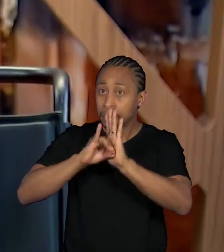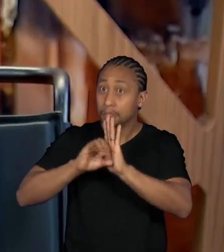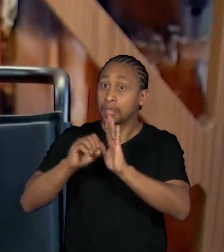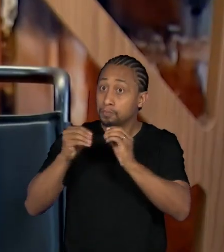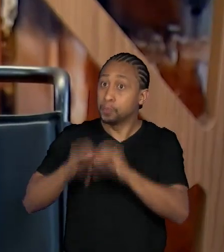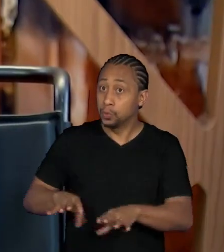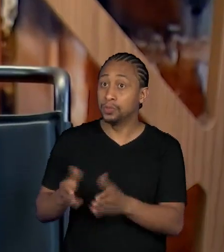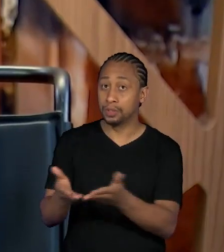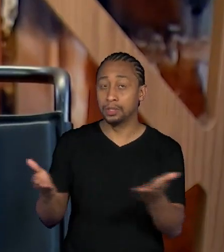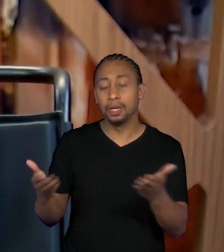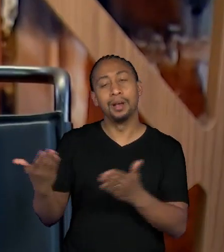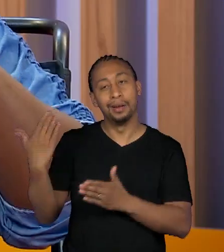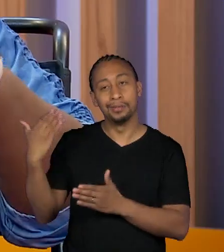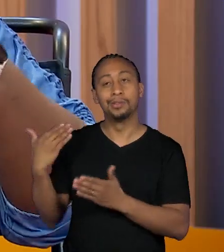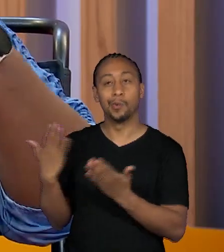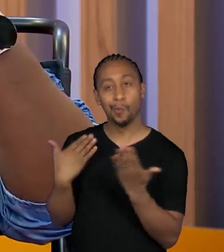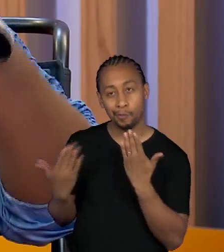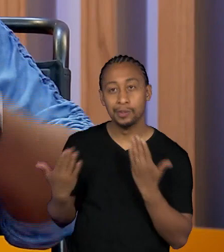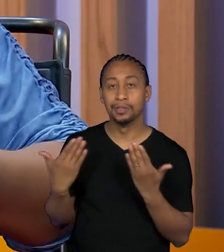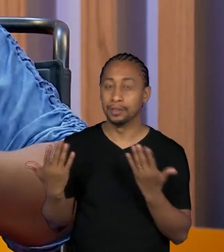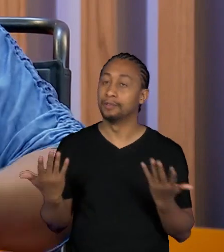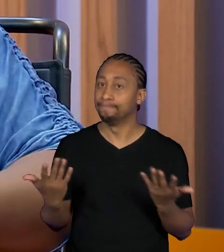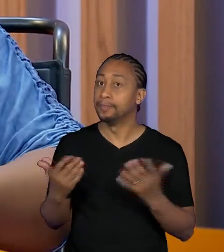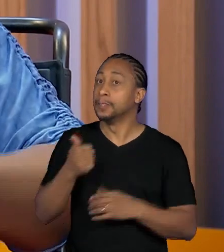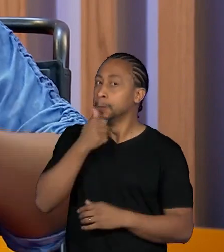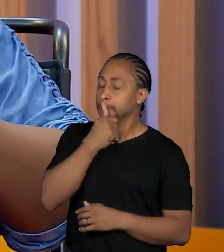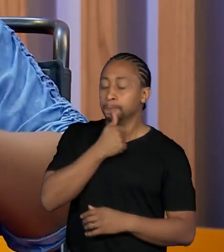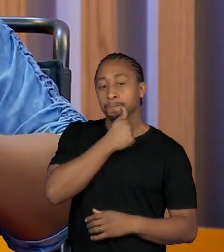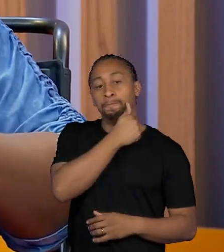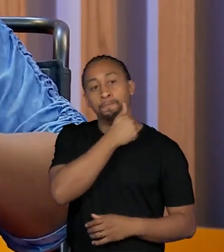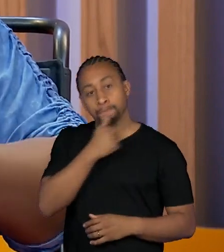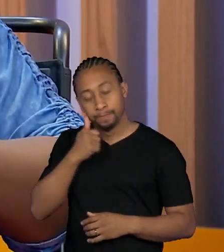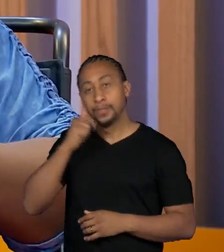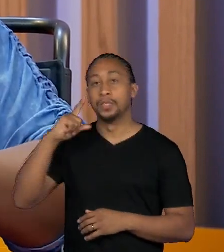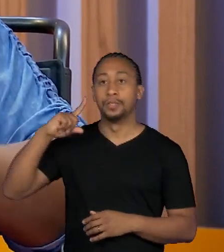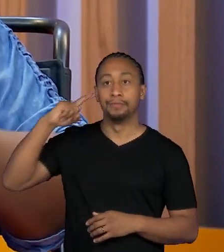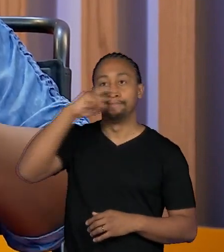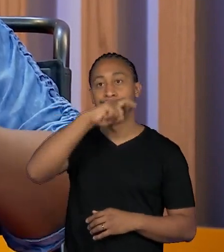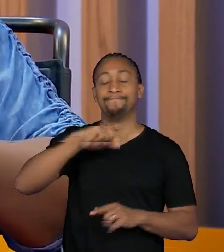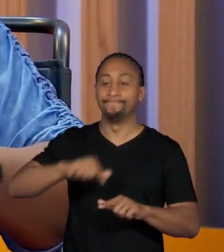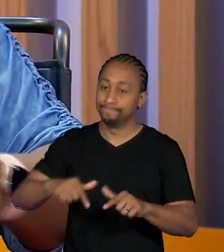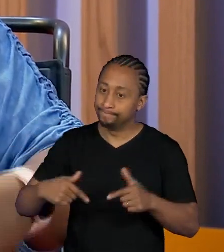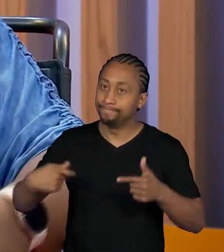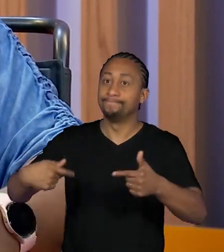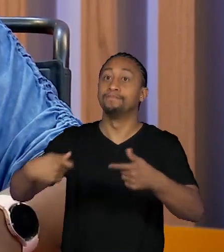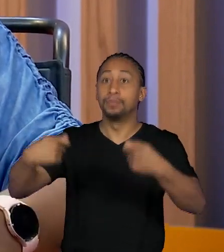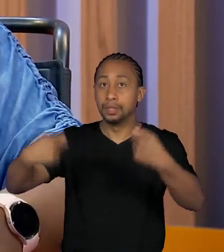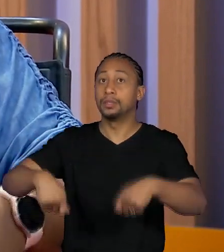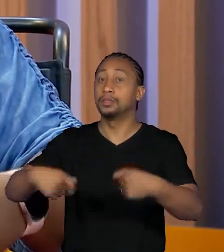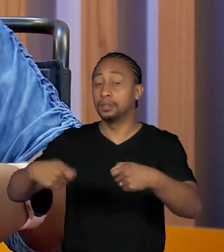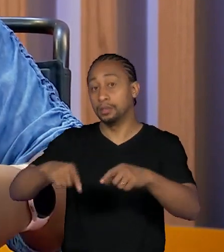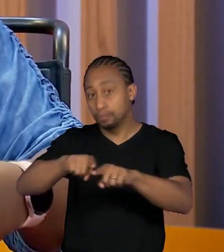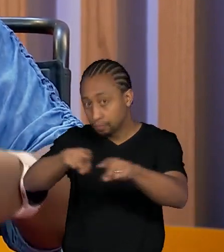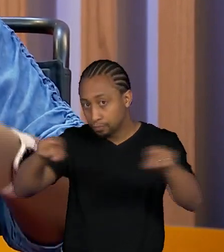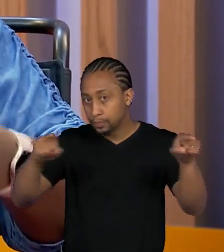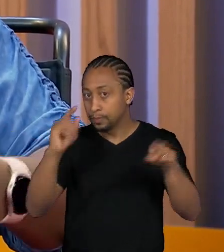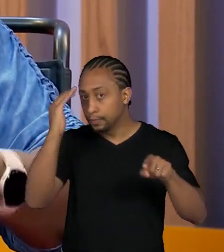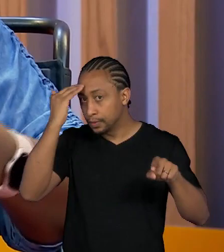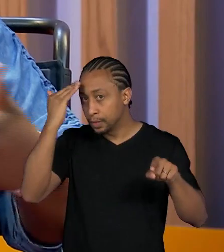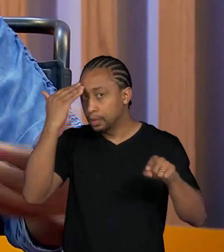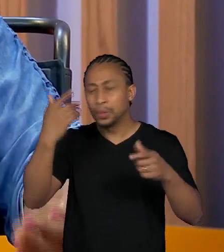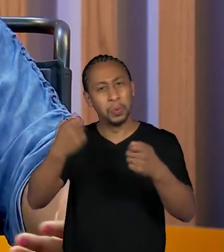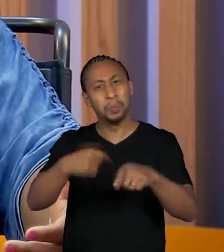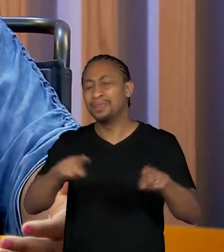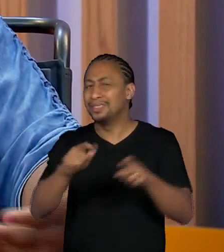nos bastidores sobre isso. Os preços são muito altos e a gente precisa entender que nós não precisamos